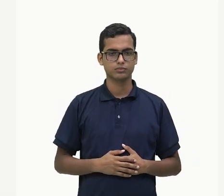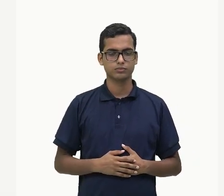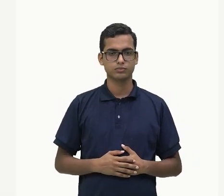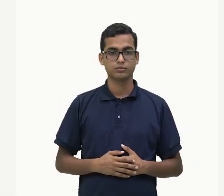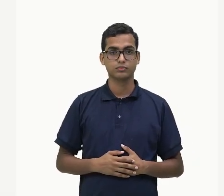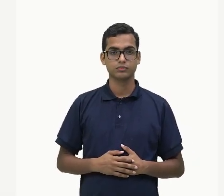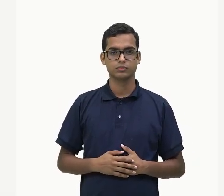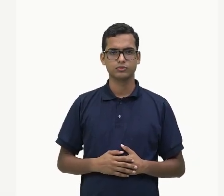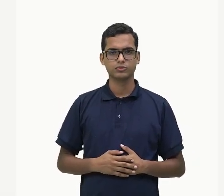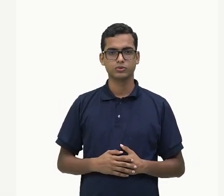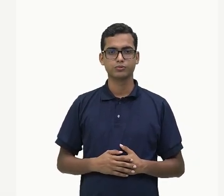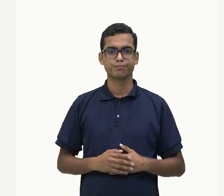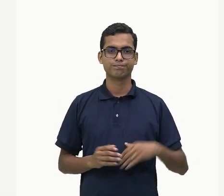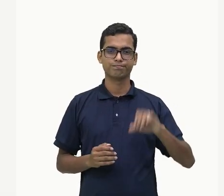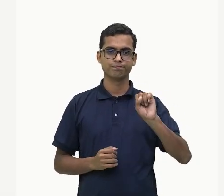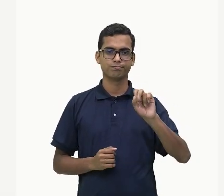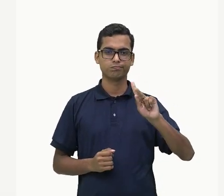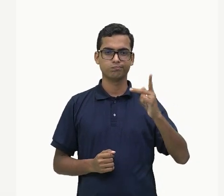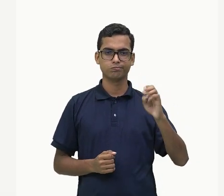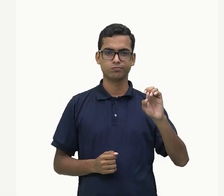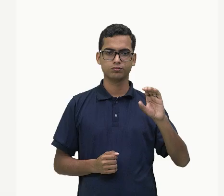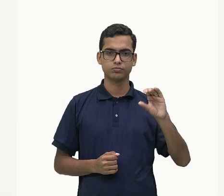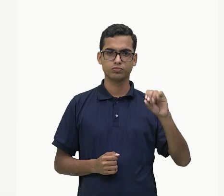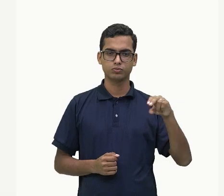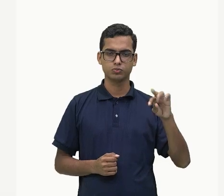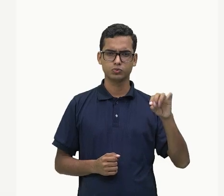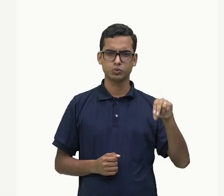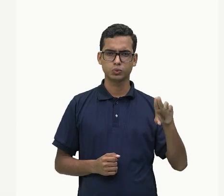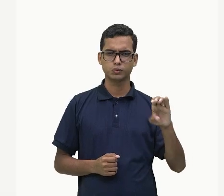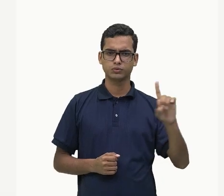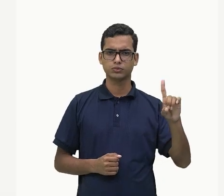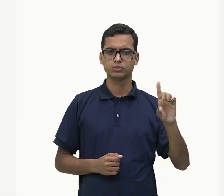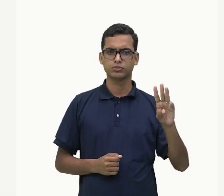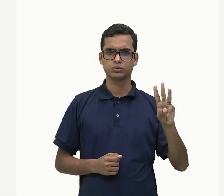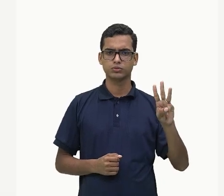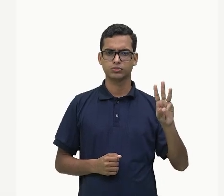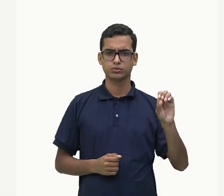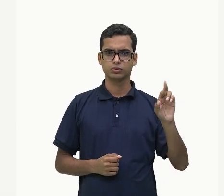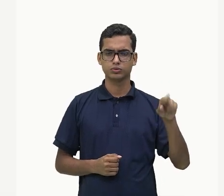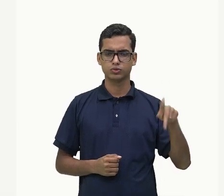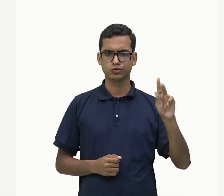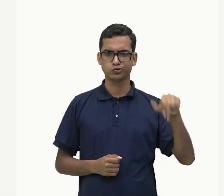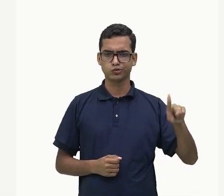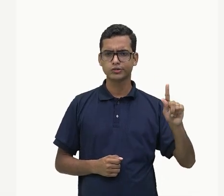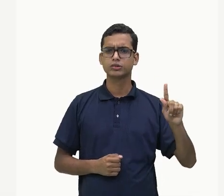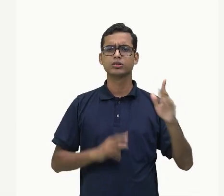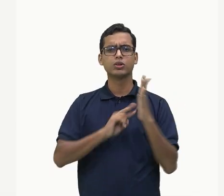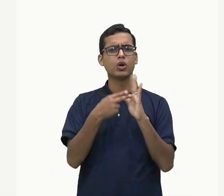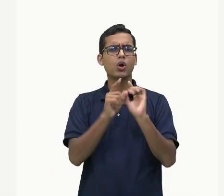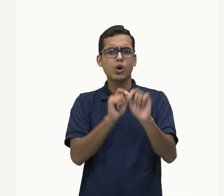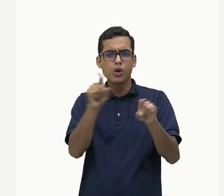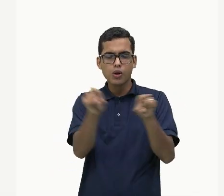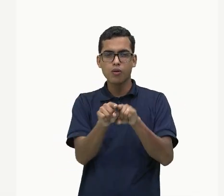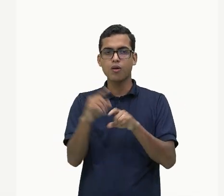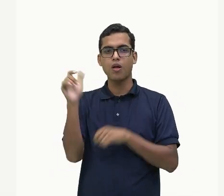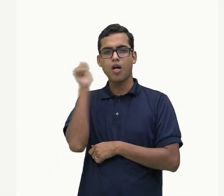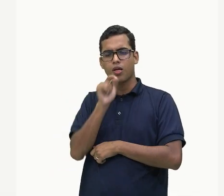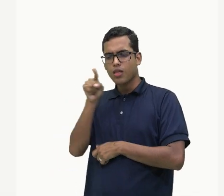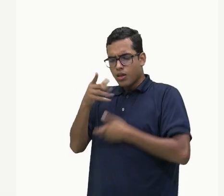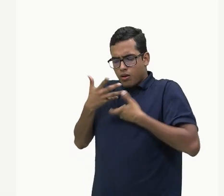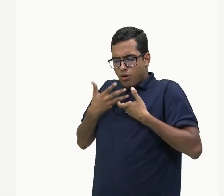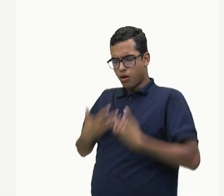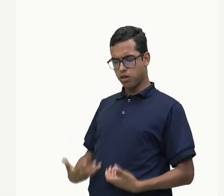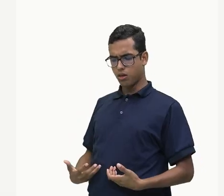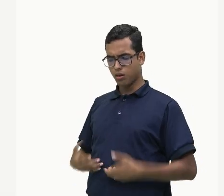Vamos ver aí as possibilidades. However, é uma conjunção adversativa que significa no entanto.